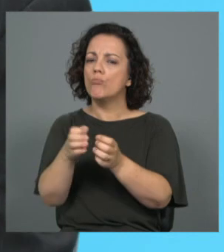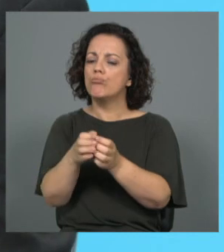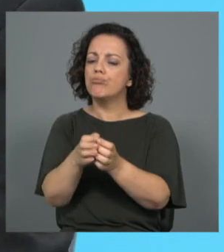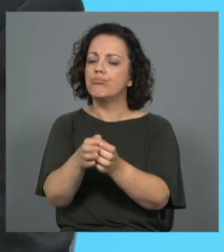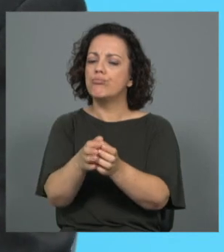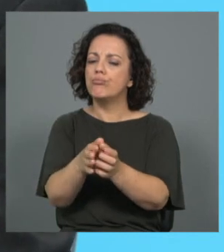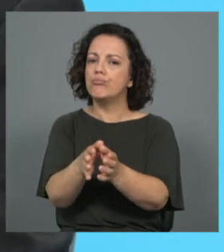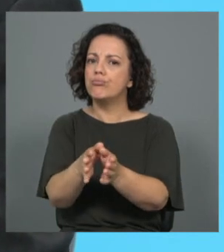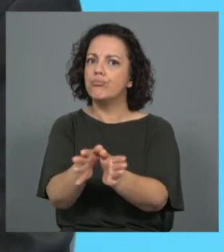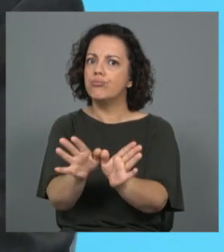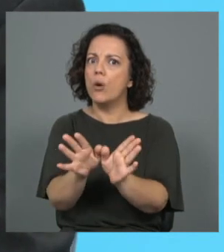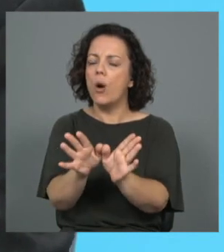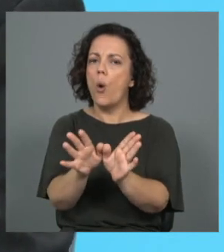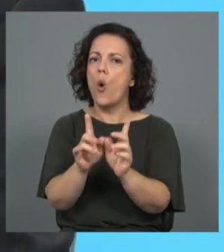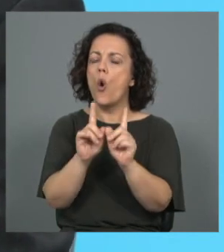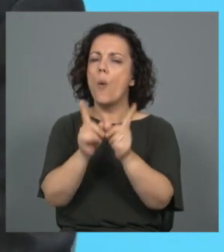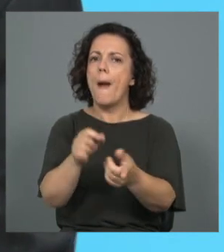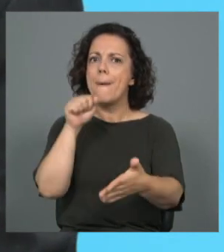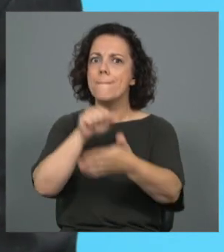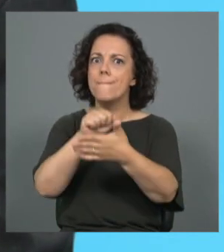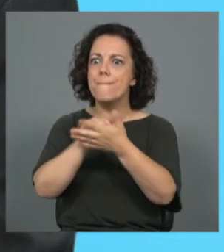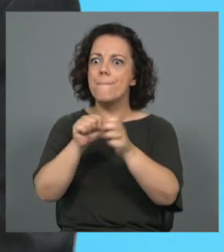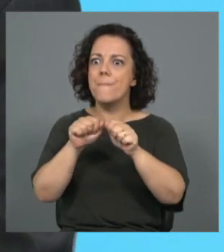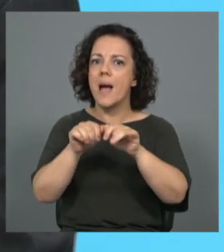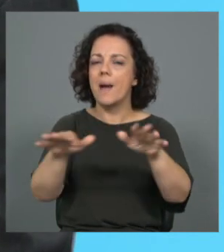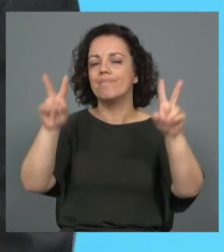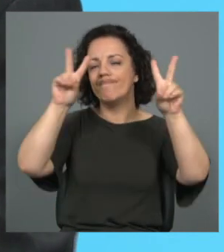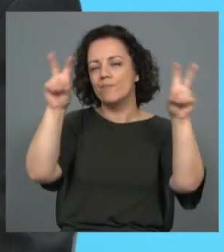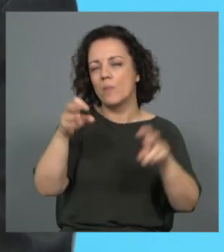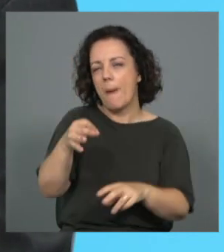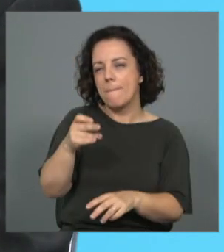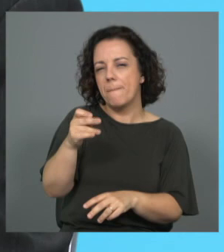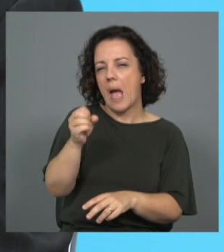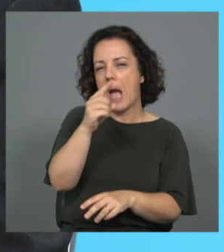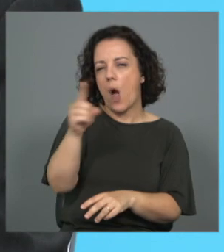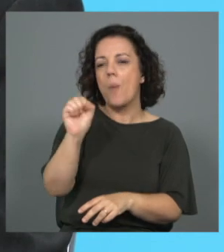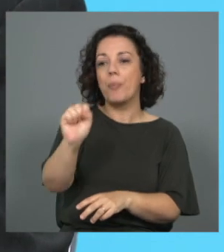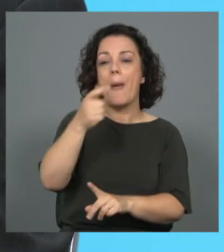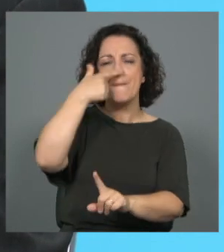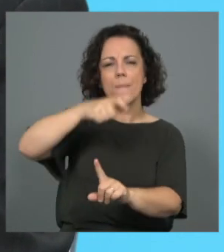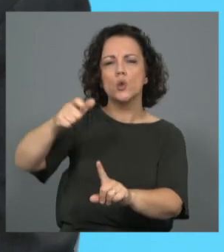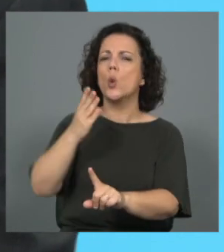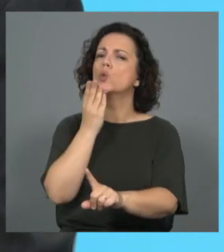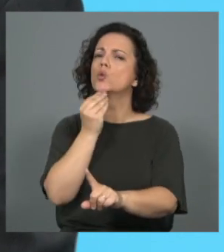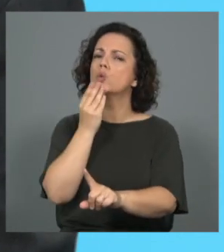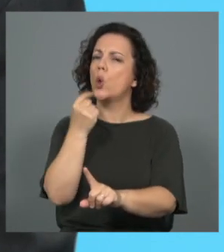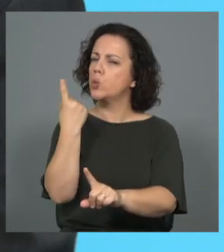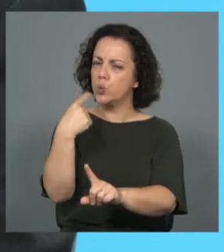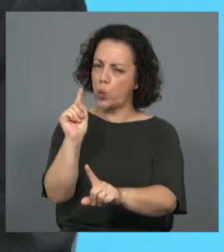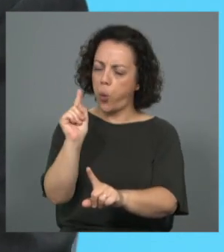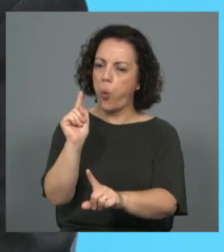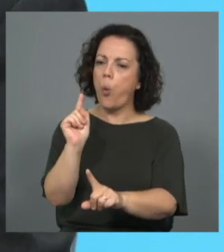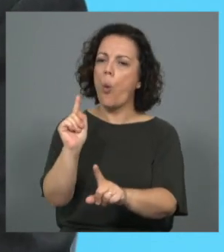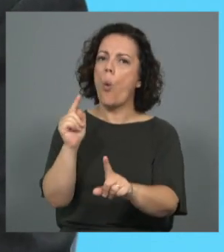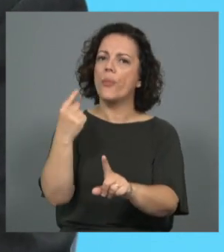ia atraindo muitas pessoas do chamado paganismo, isto é, dos não-judeus, para dentro de si.